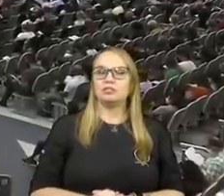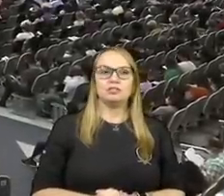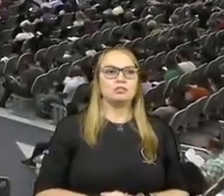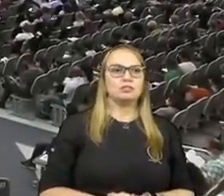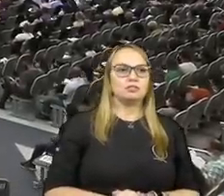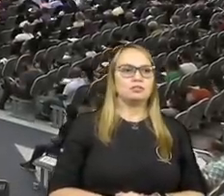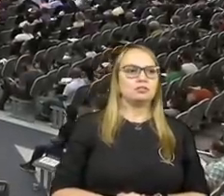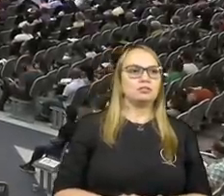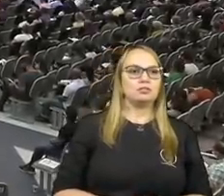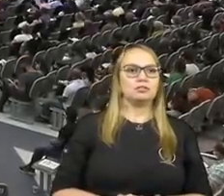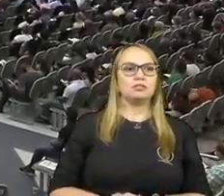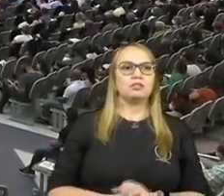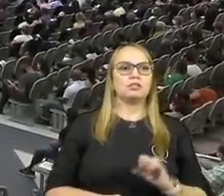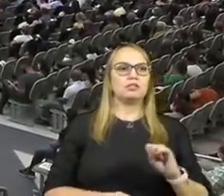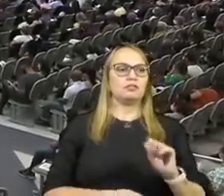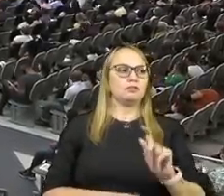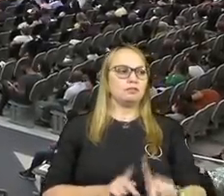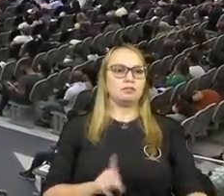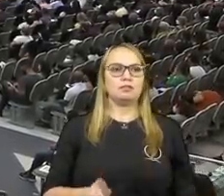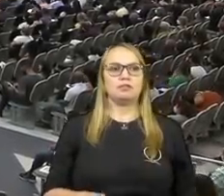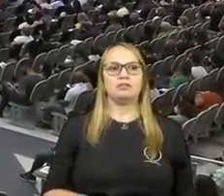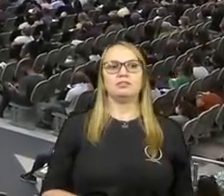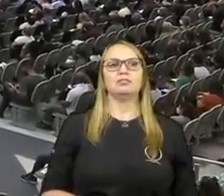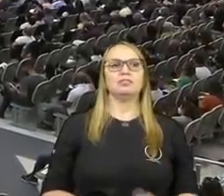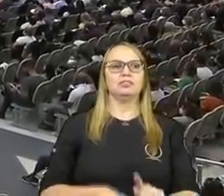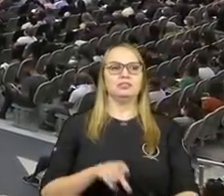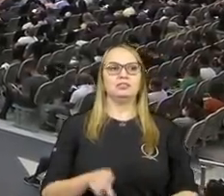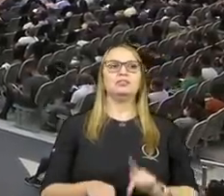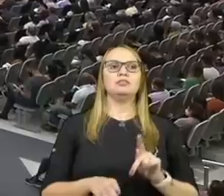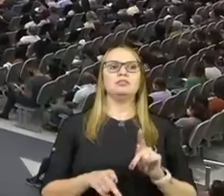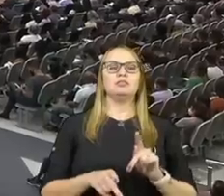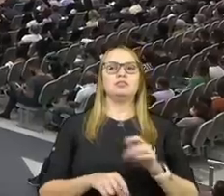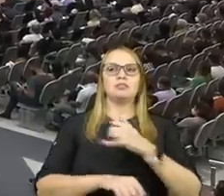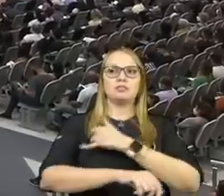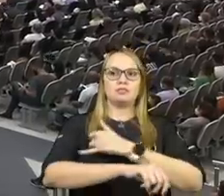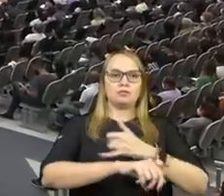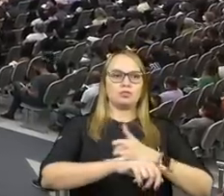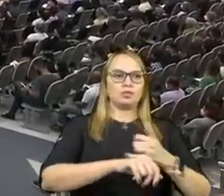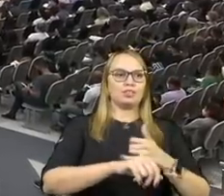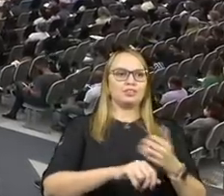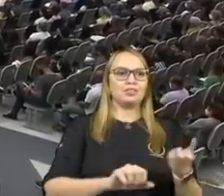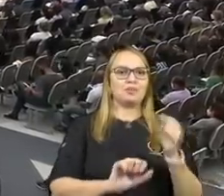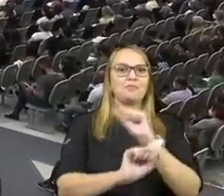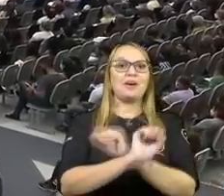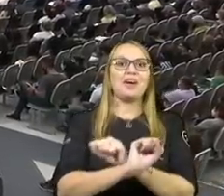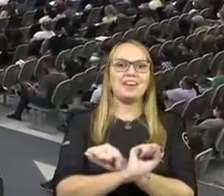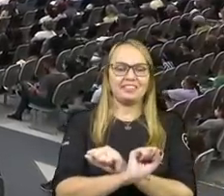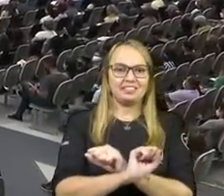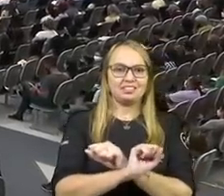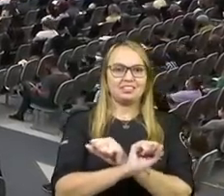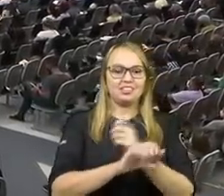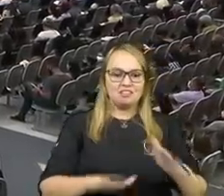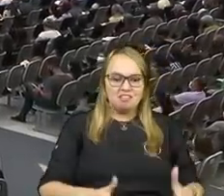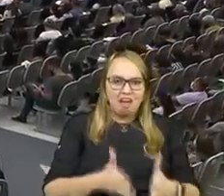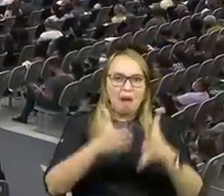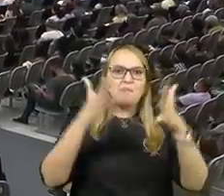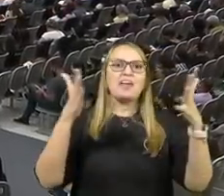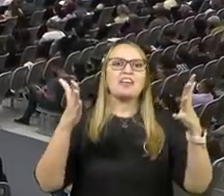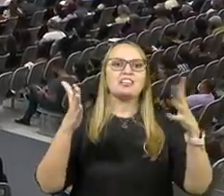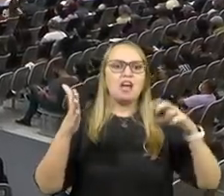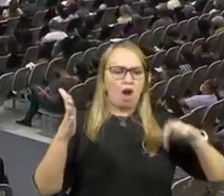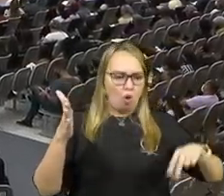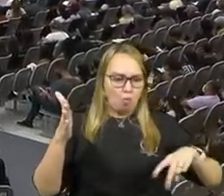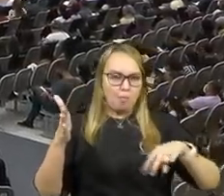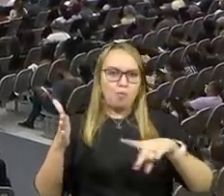Enquanto estava passando o povo, o Jordão estava parado e neutralizado e aberto. Até passar